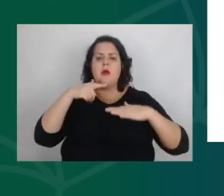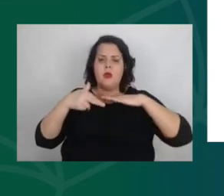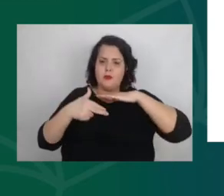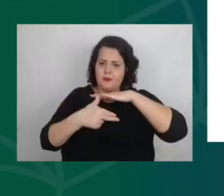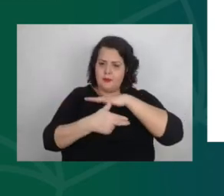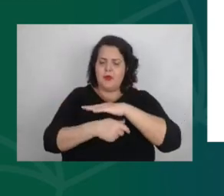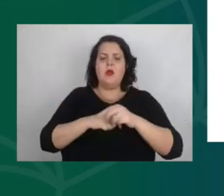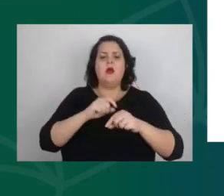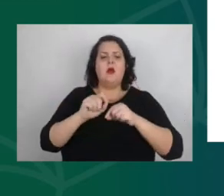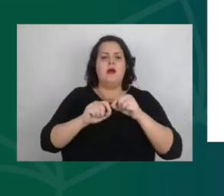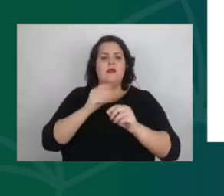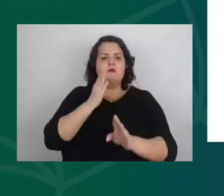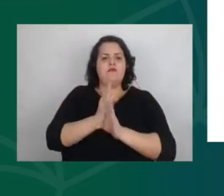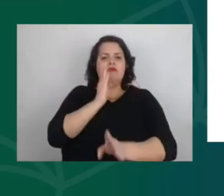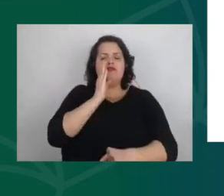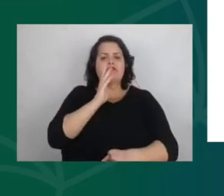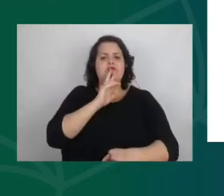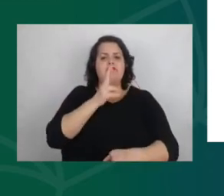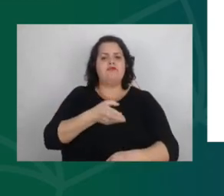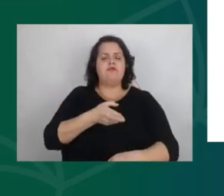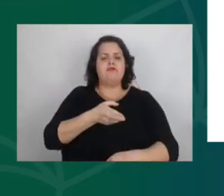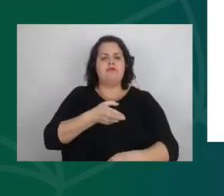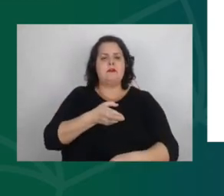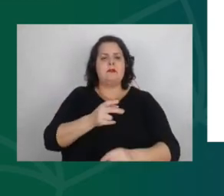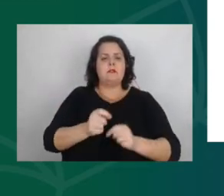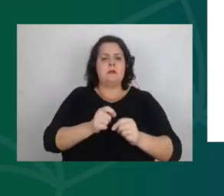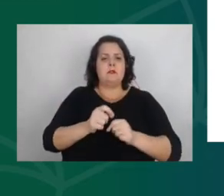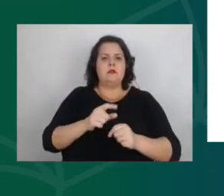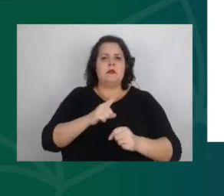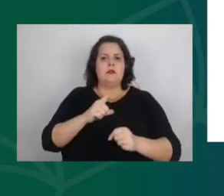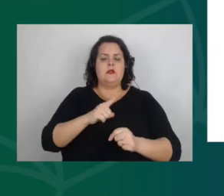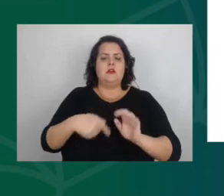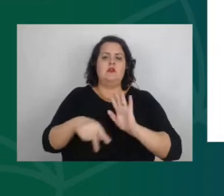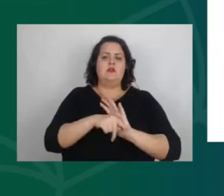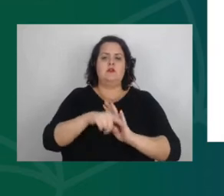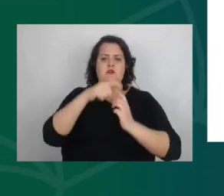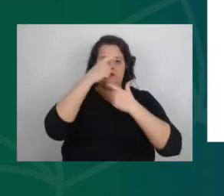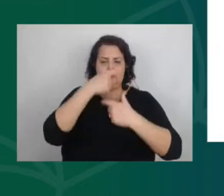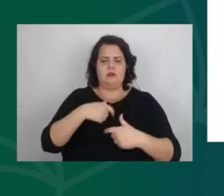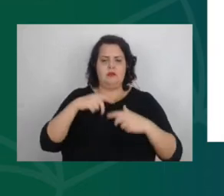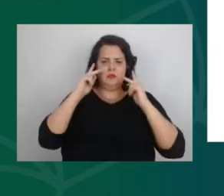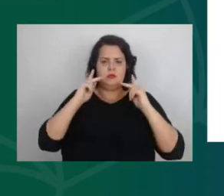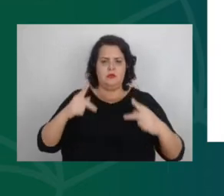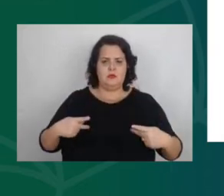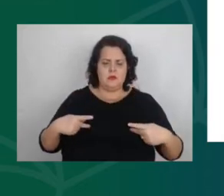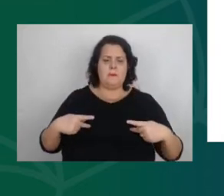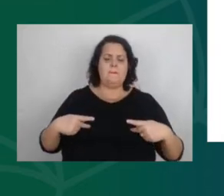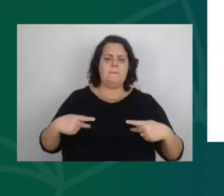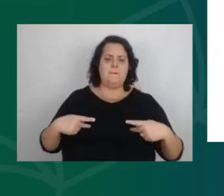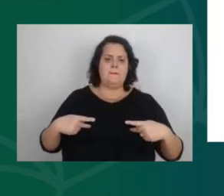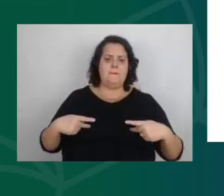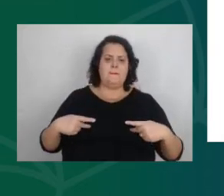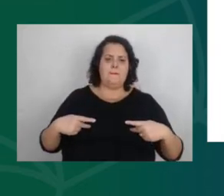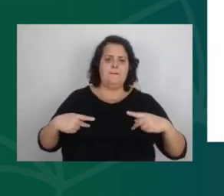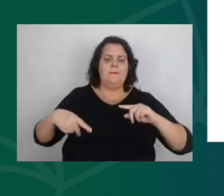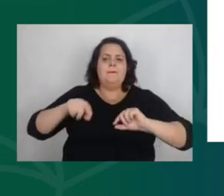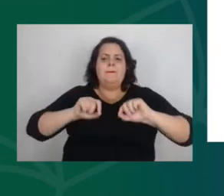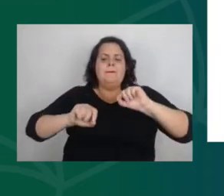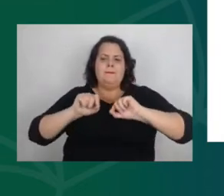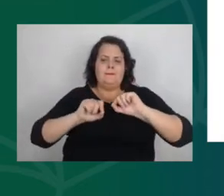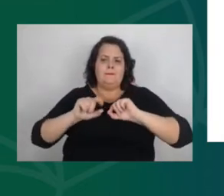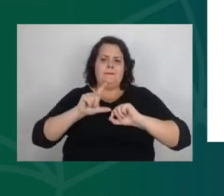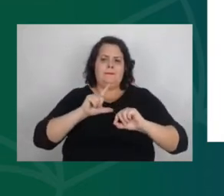o efeito no próprio ser humano, né? Que eu chamo do bicho-homem, né? Então, o que a gente faz? A gente usa